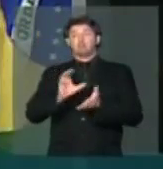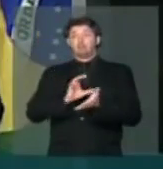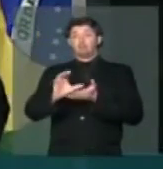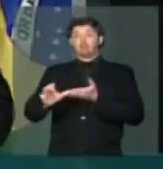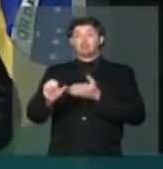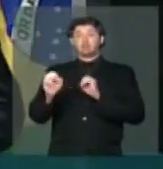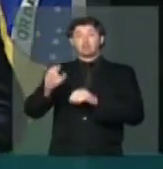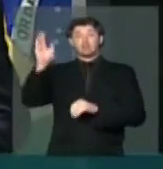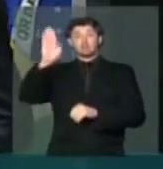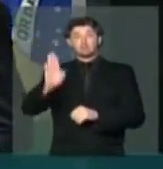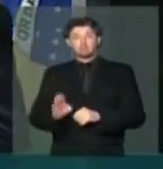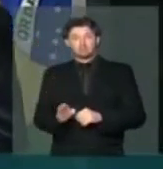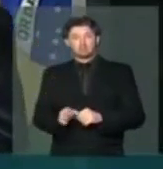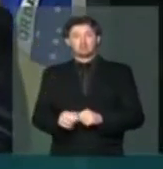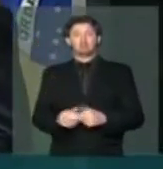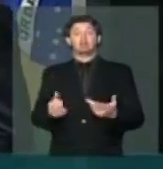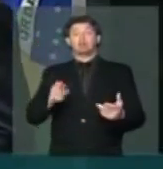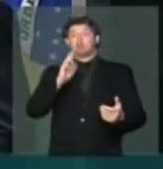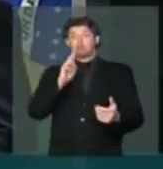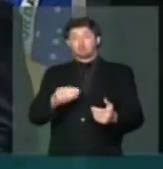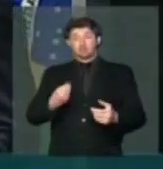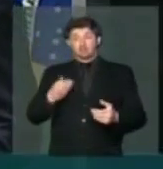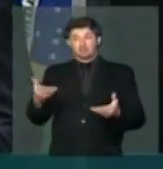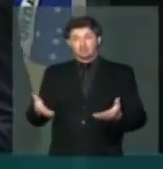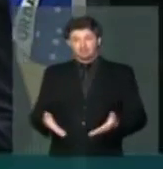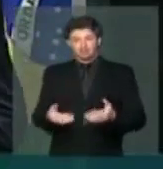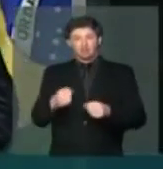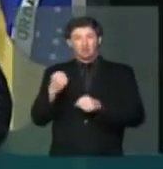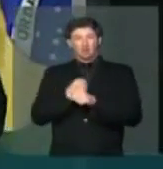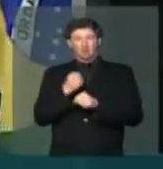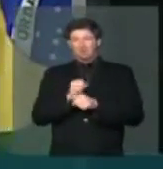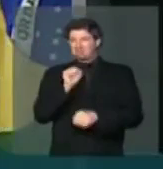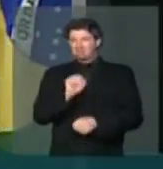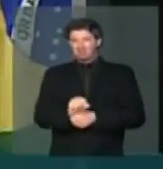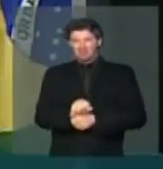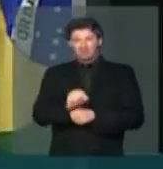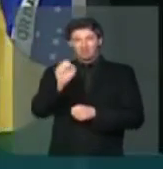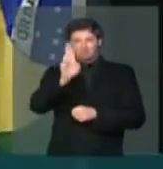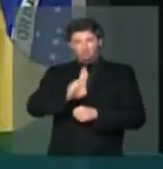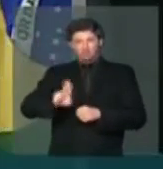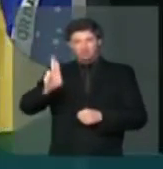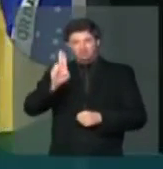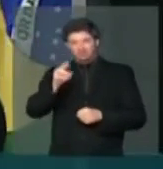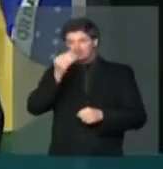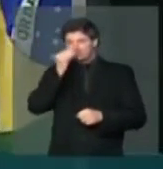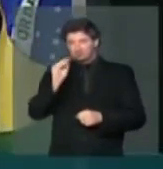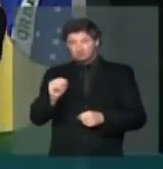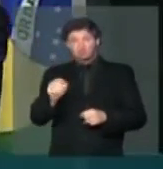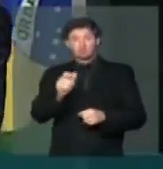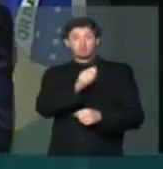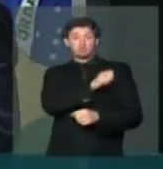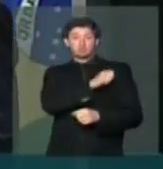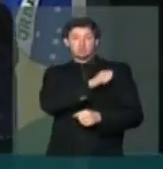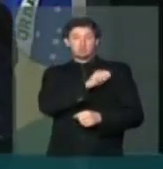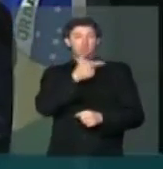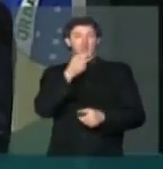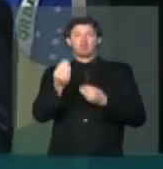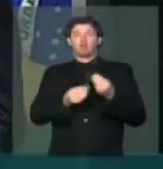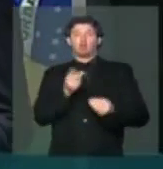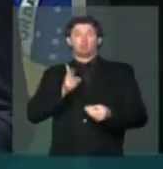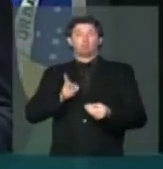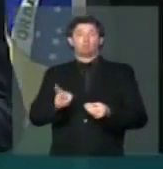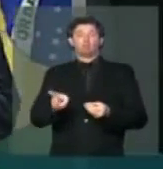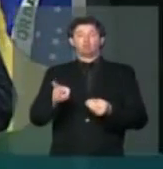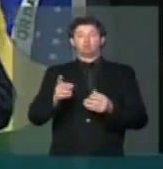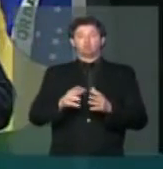educação brasileira. E é o resultado que aqui está: obras paradas, universidades no descaso e os estudantes sem condições de